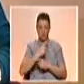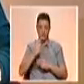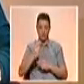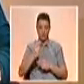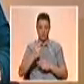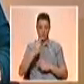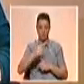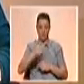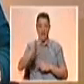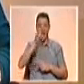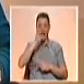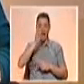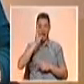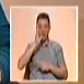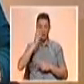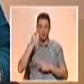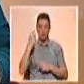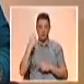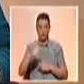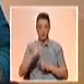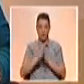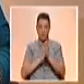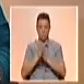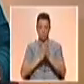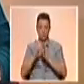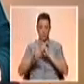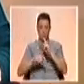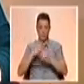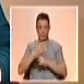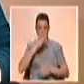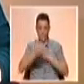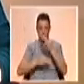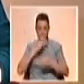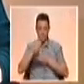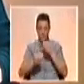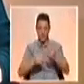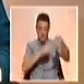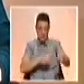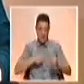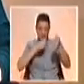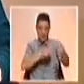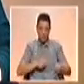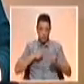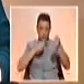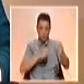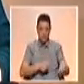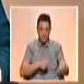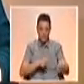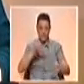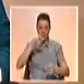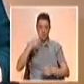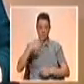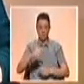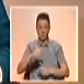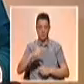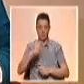grande parte da água, e se calhar teremos mais oportunidades no programa para falar sobre isso, é usada também na agricultura e é inevitável, tem de ser